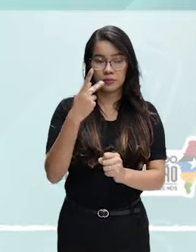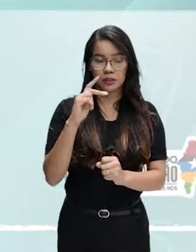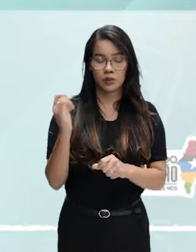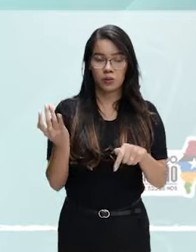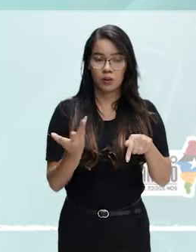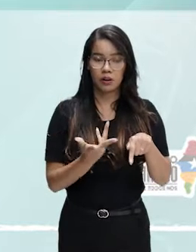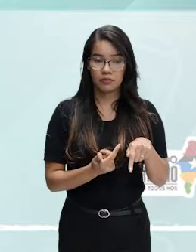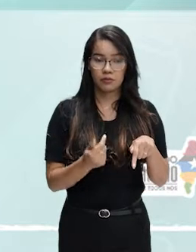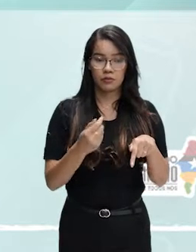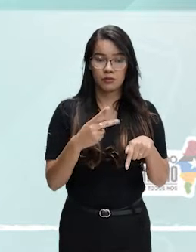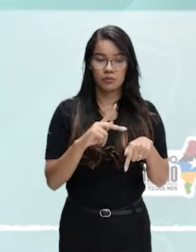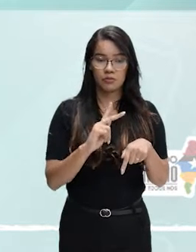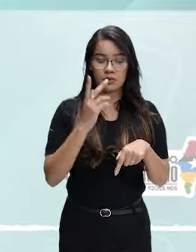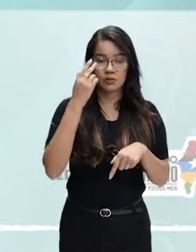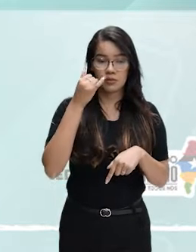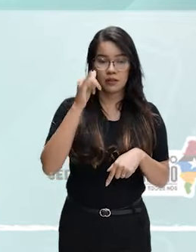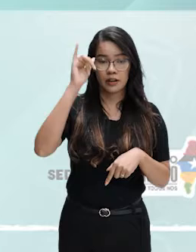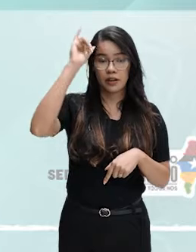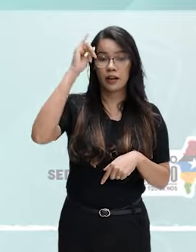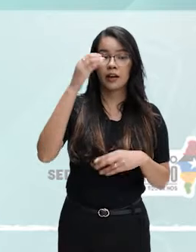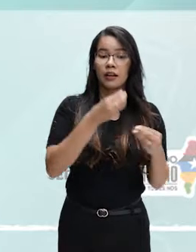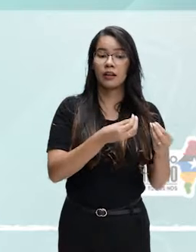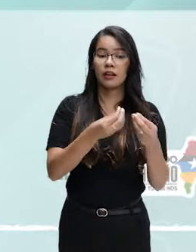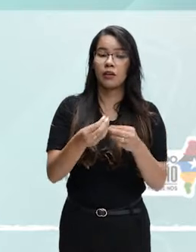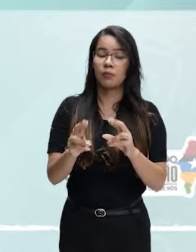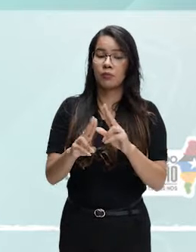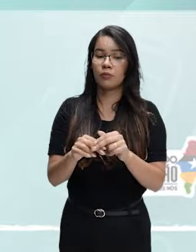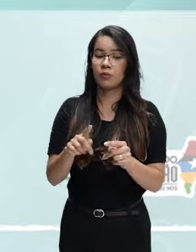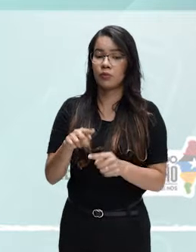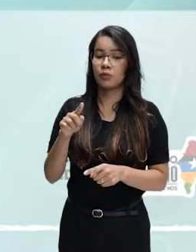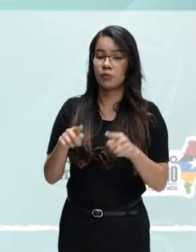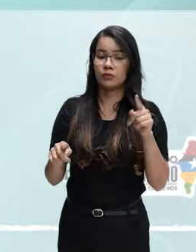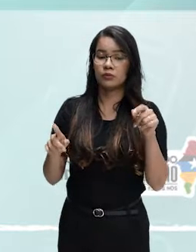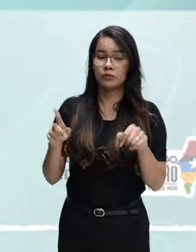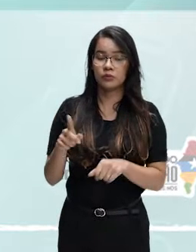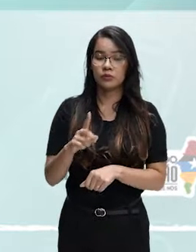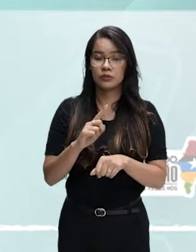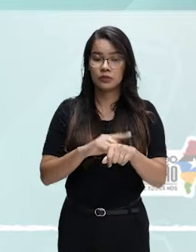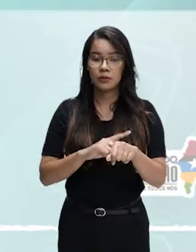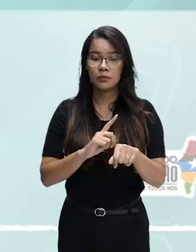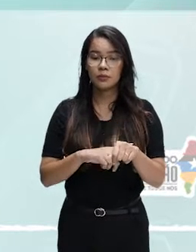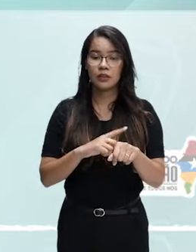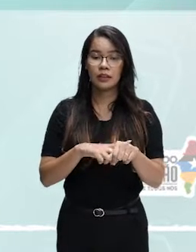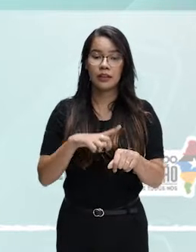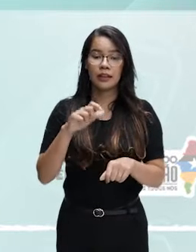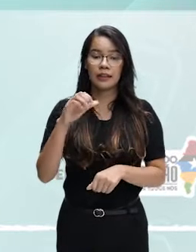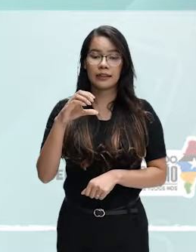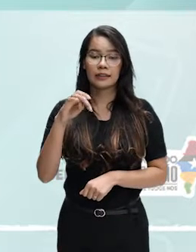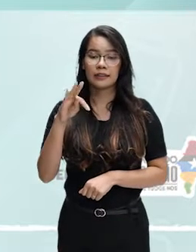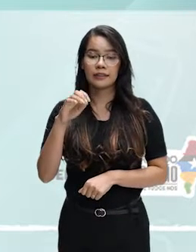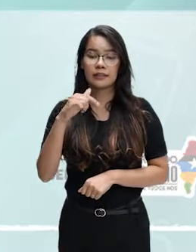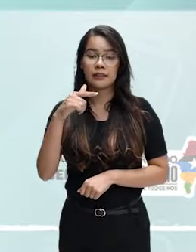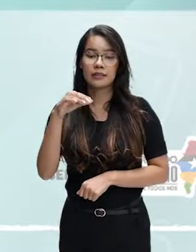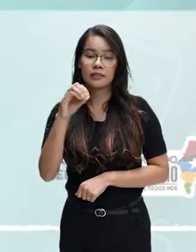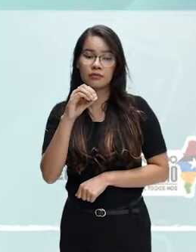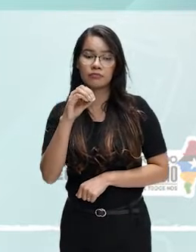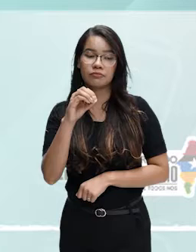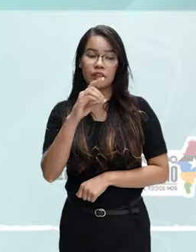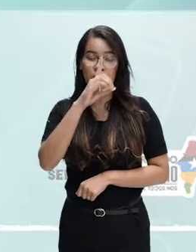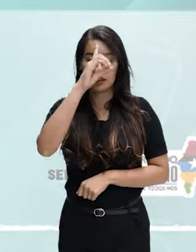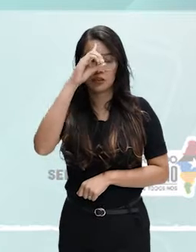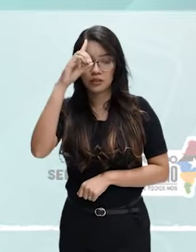vacas é dado pelo produto do tempo de lactação em dias, pela produção média diária de